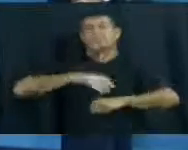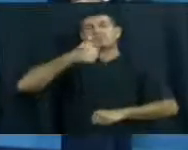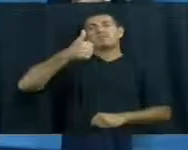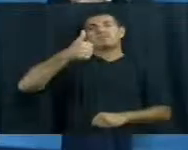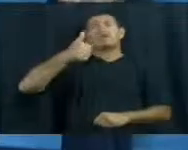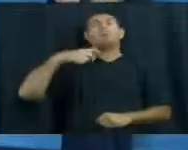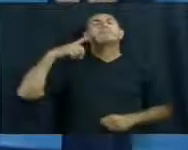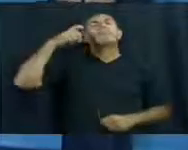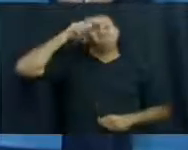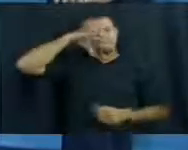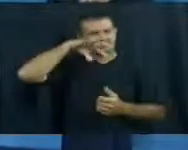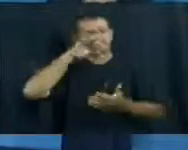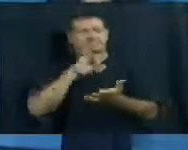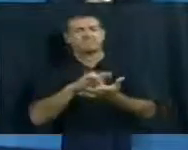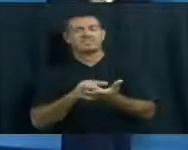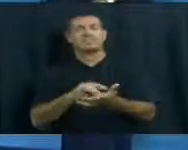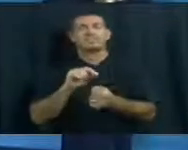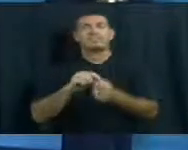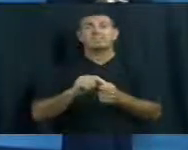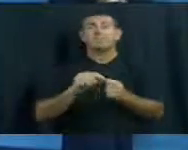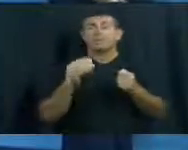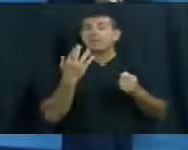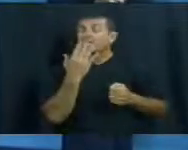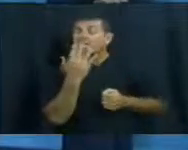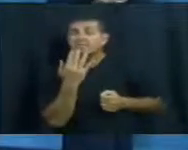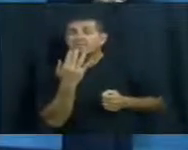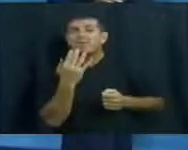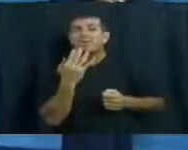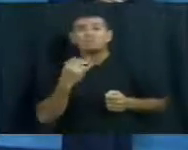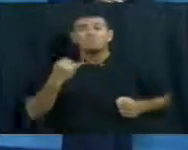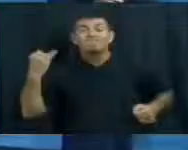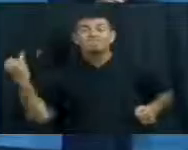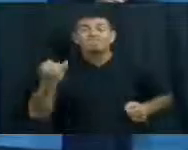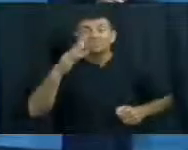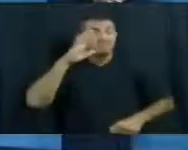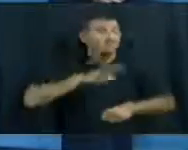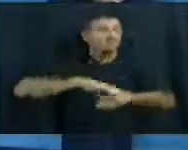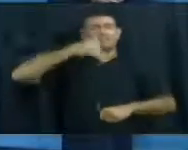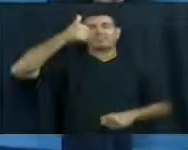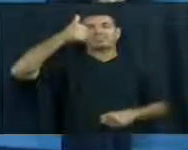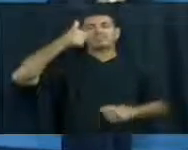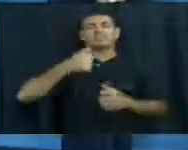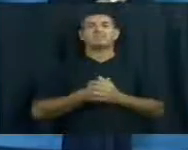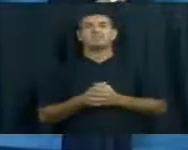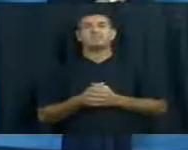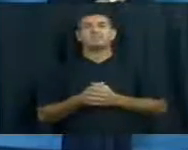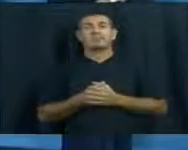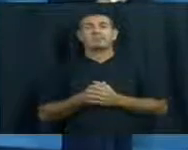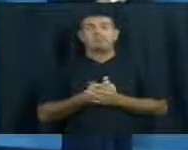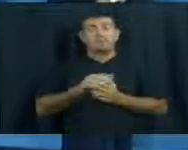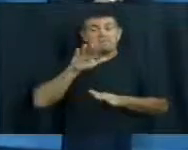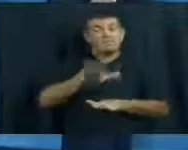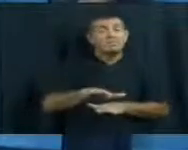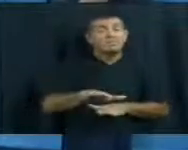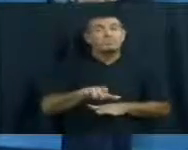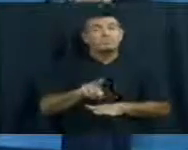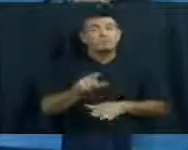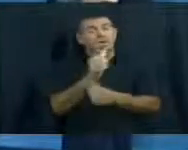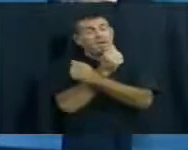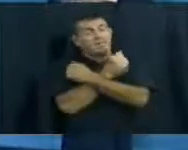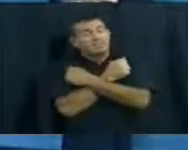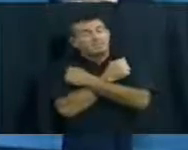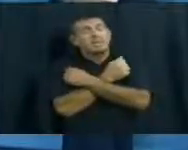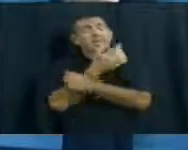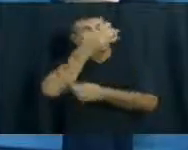para fazer um carnaval de excelência, e já começamos a dar o passo, o primeiro passo, que é abraçar